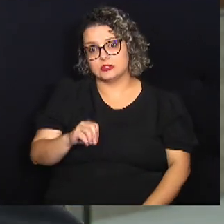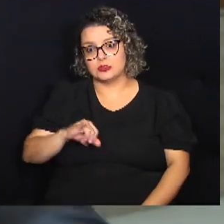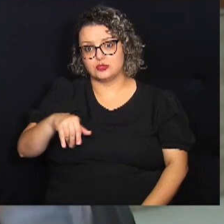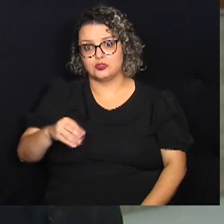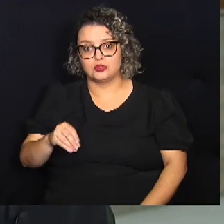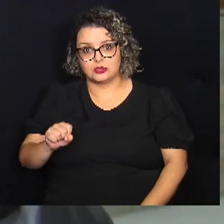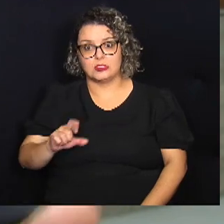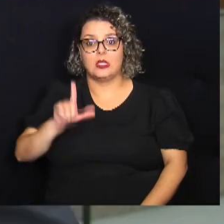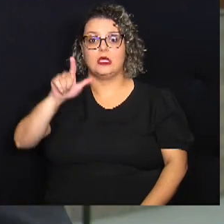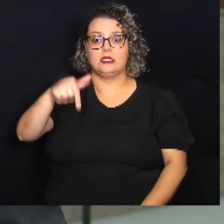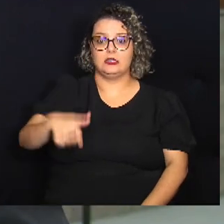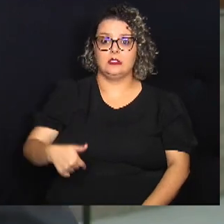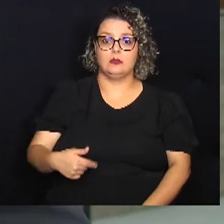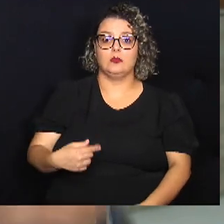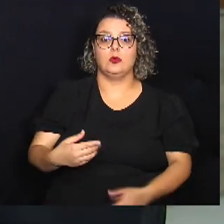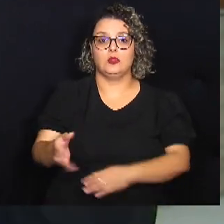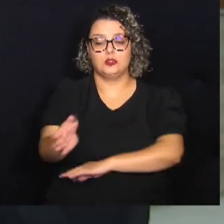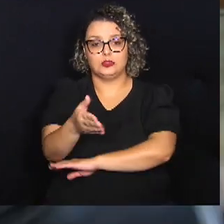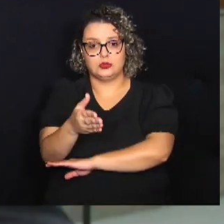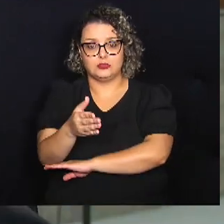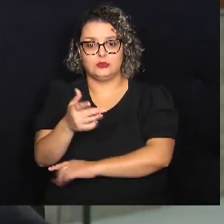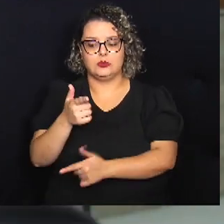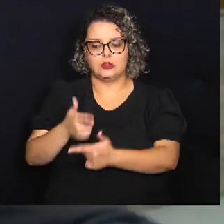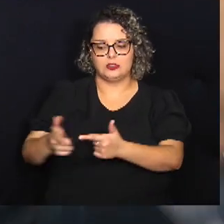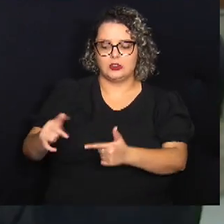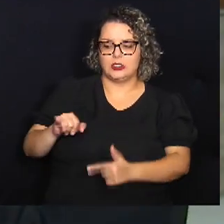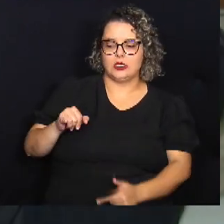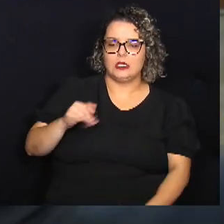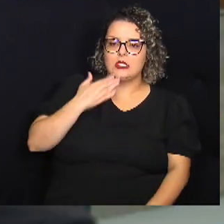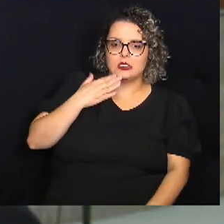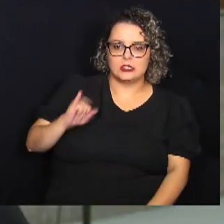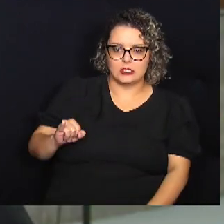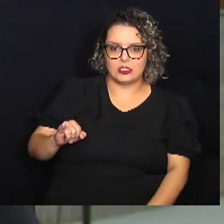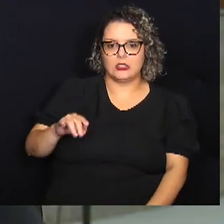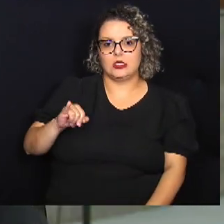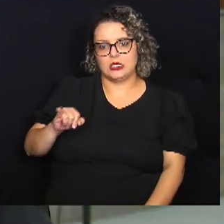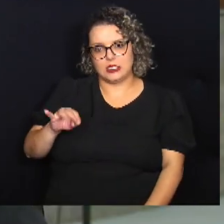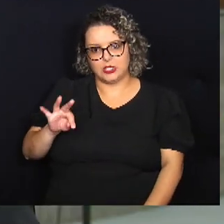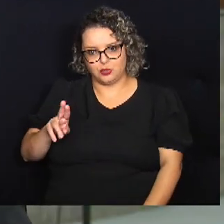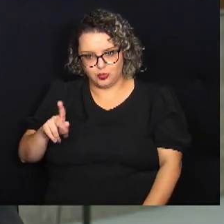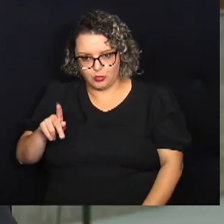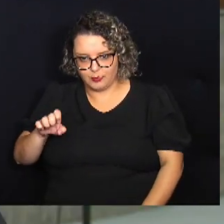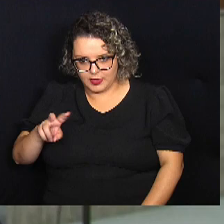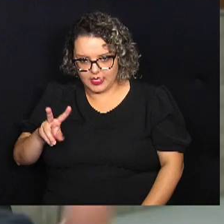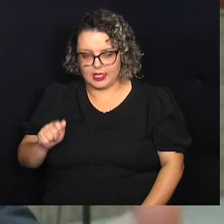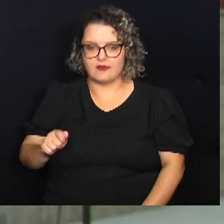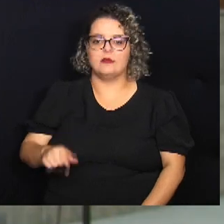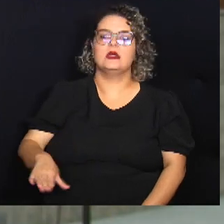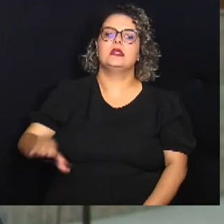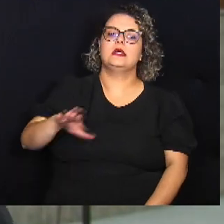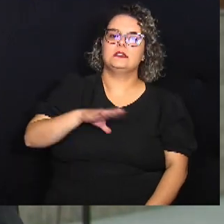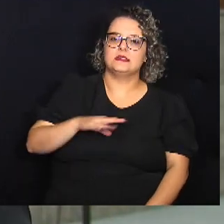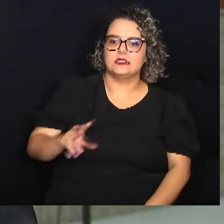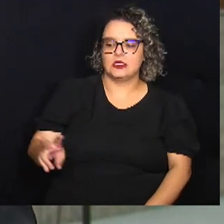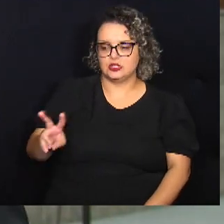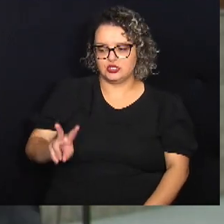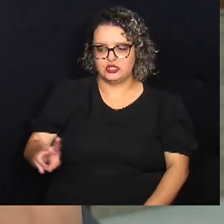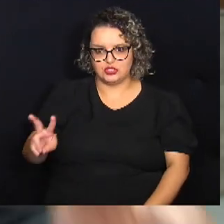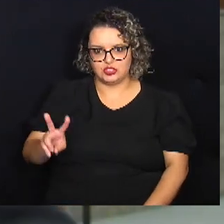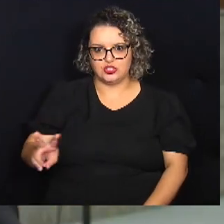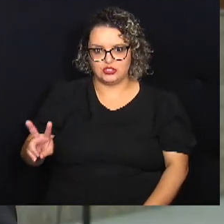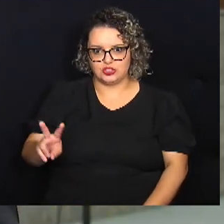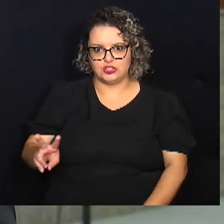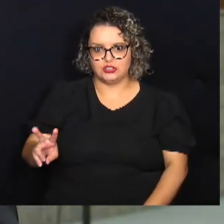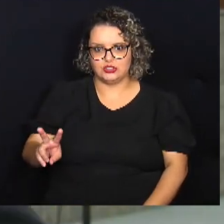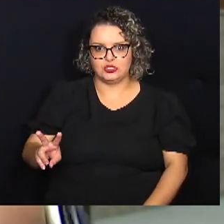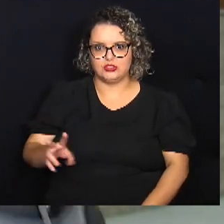da Bandeirantes, na divisa com Indaiatuba, com Itupeva e também com a cidade de Valinhos, ali na divisa com a Santos Dumont, com